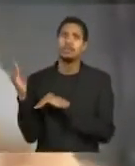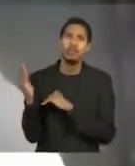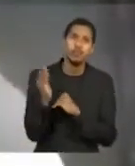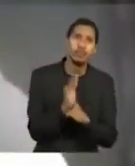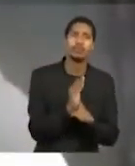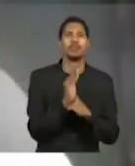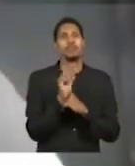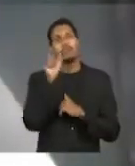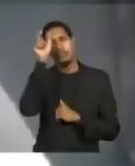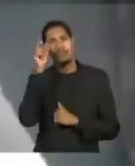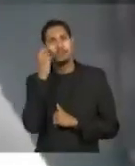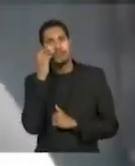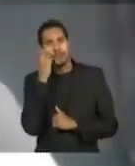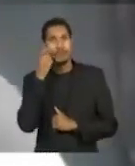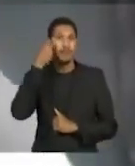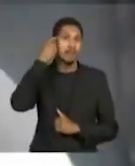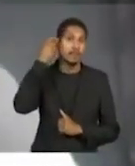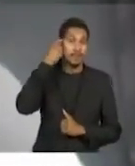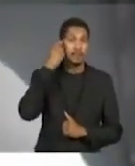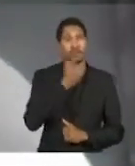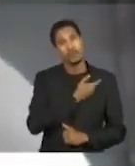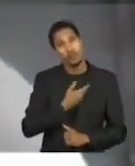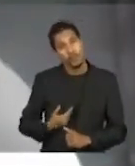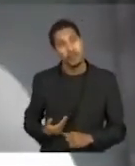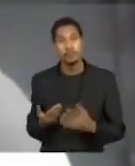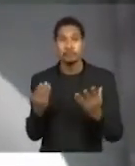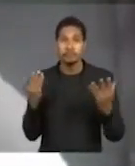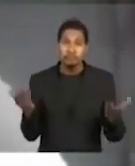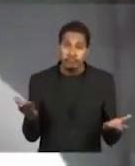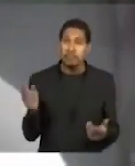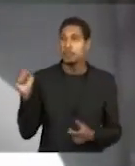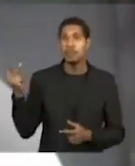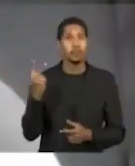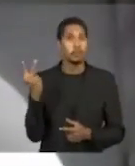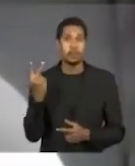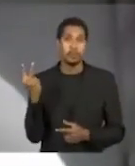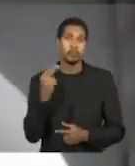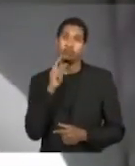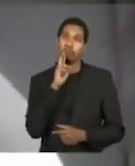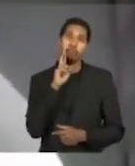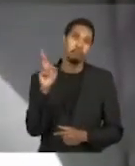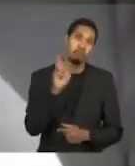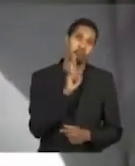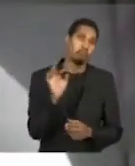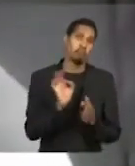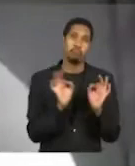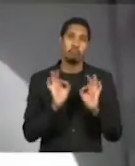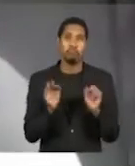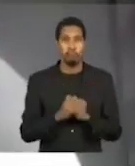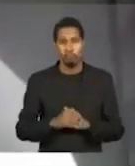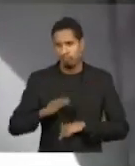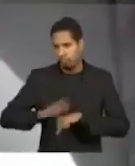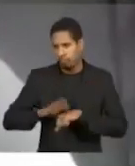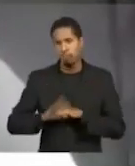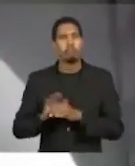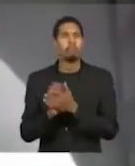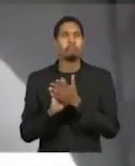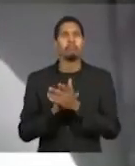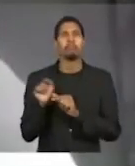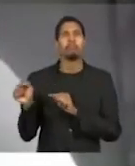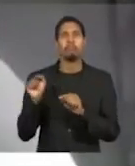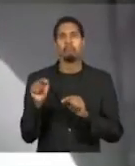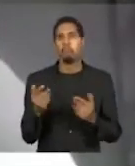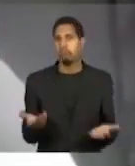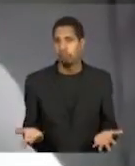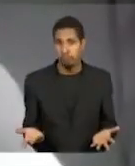ao prefeito e ao governador, sem sermos ouvidos. Nenhuma providência efetiva tem sido tomada pelos